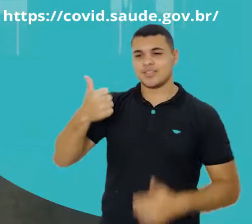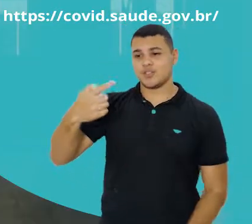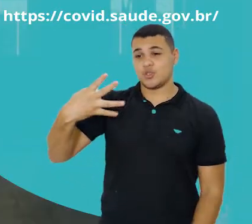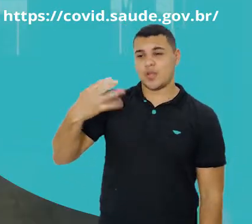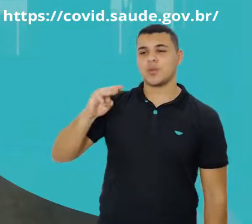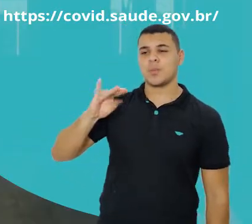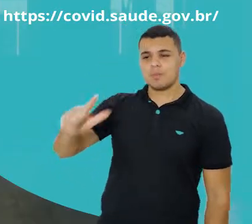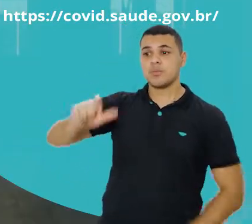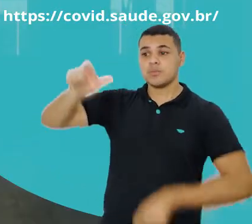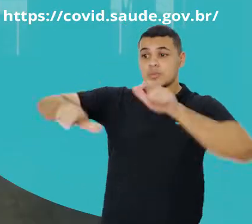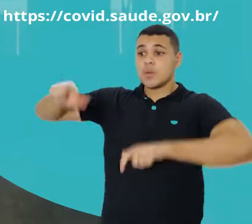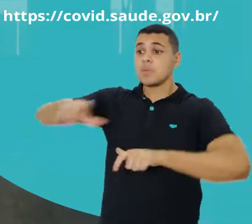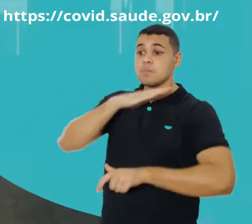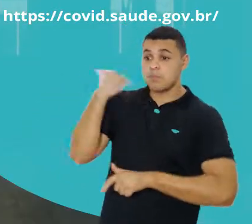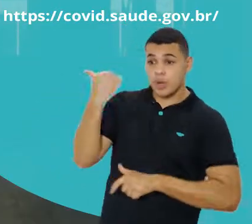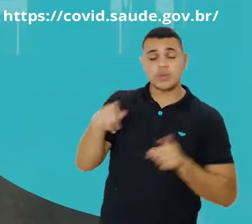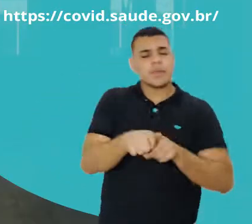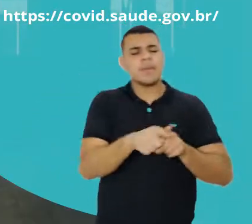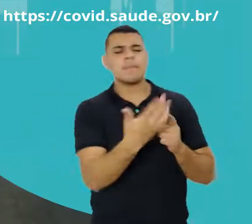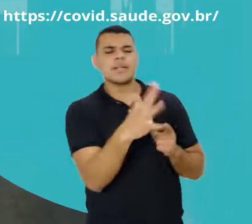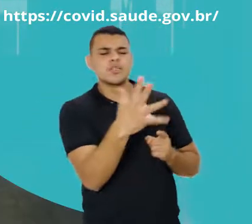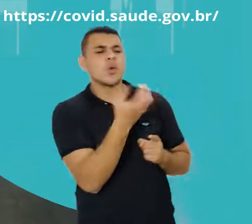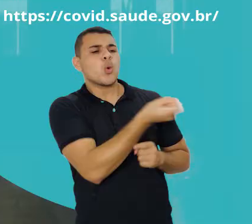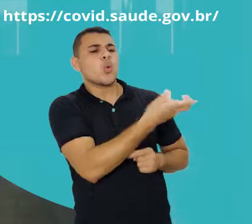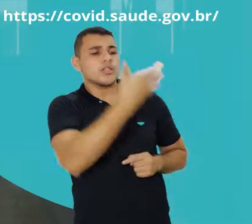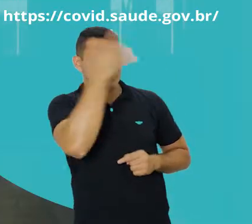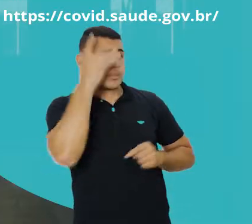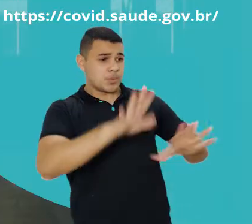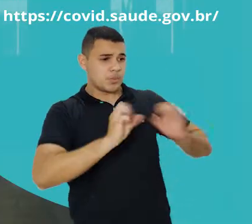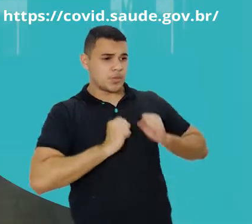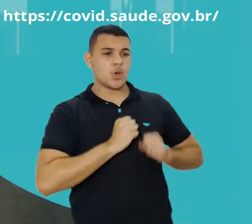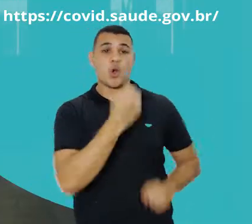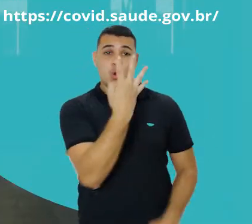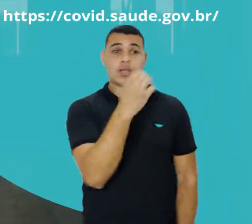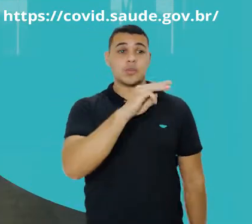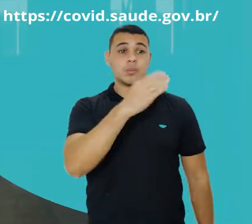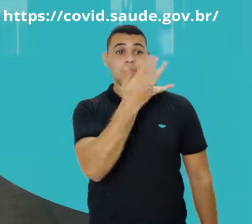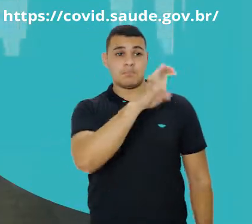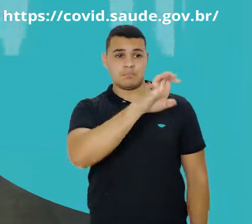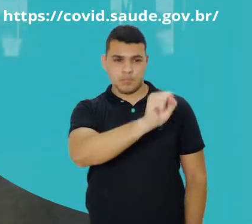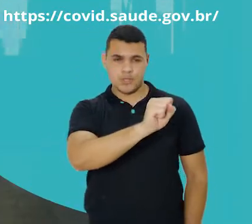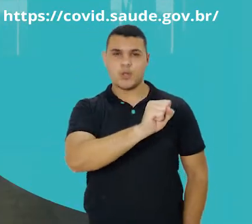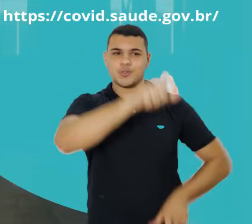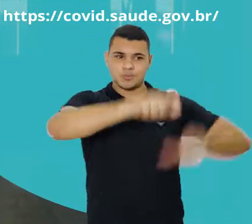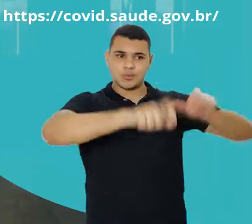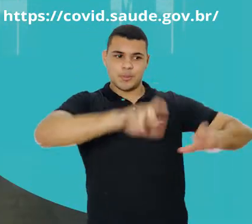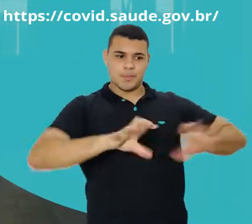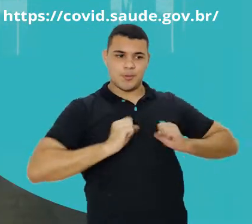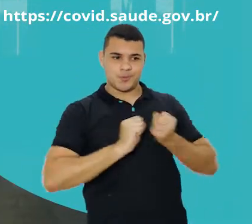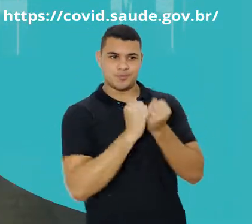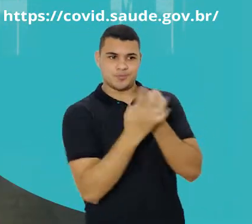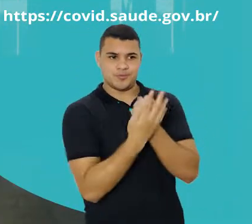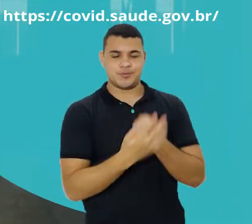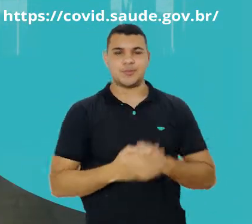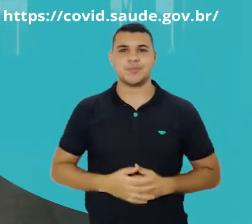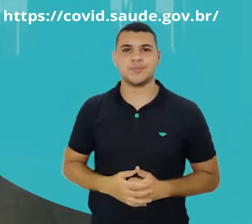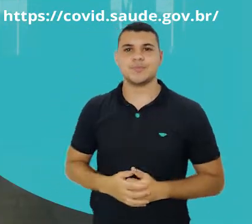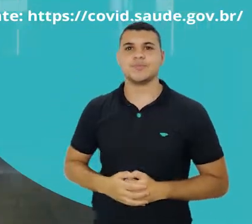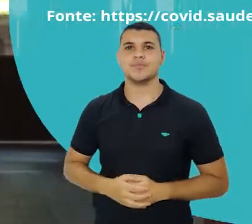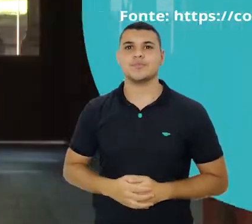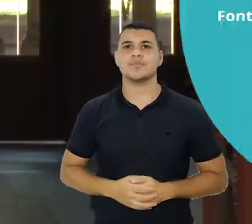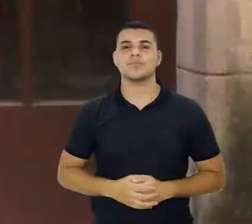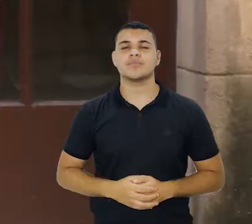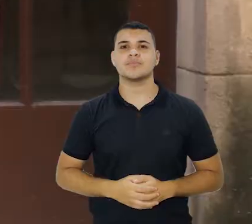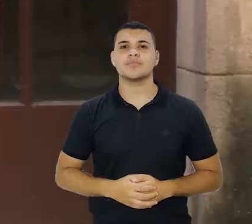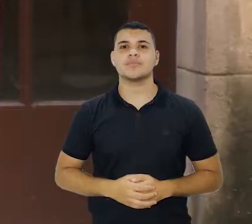mil aproximadamente, pelo total de casos, aproximadamente, né, 4 milhões de casos. Tá?